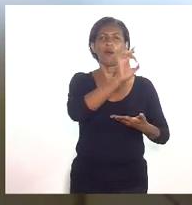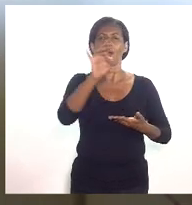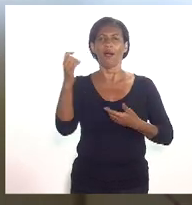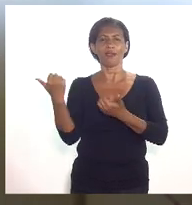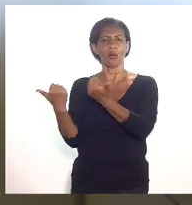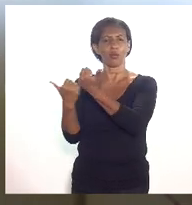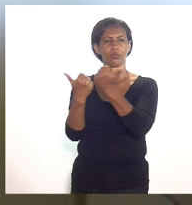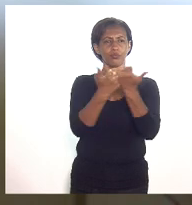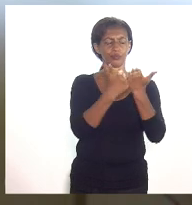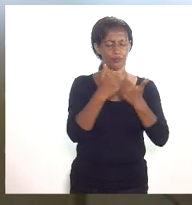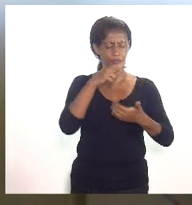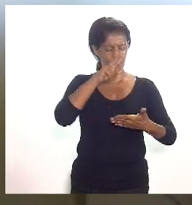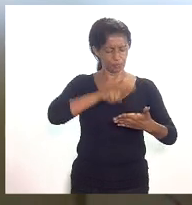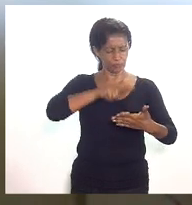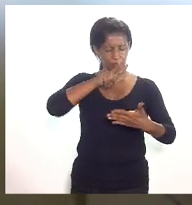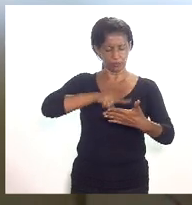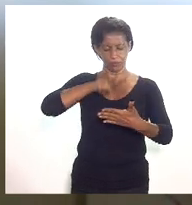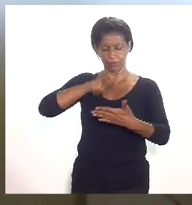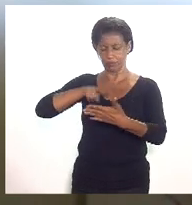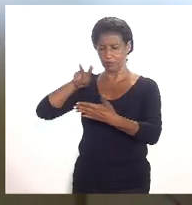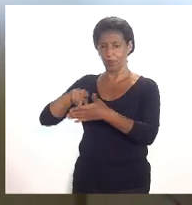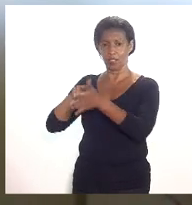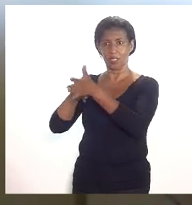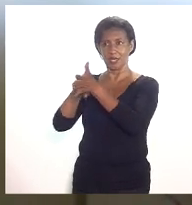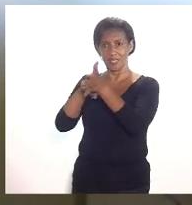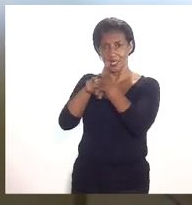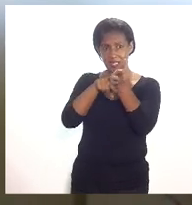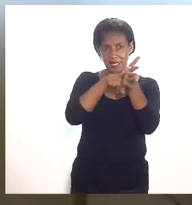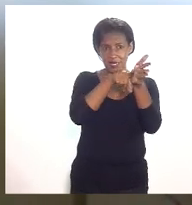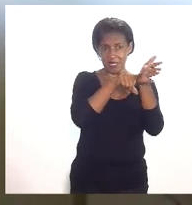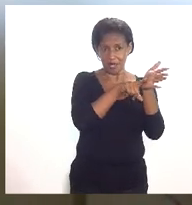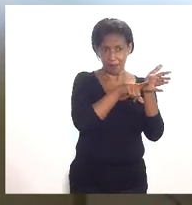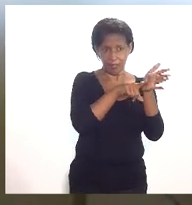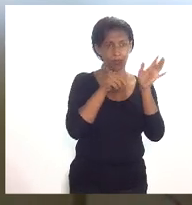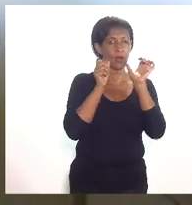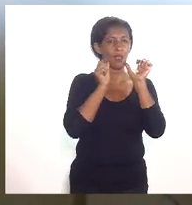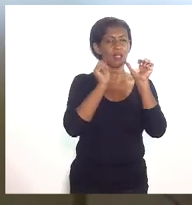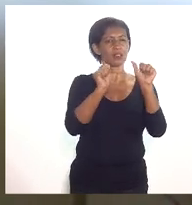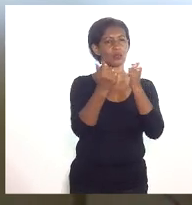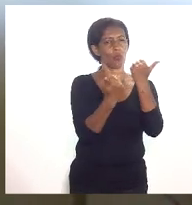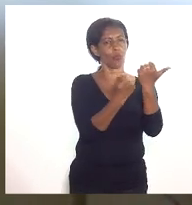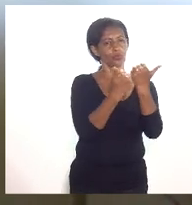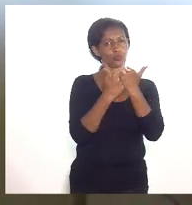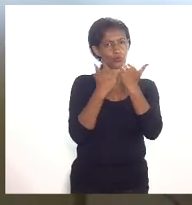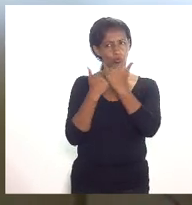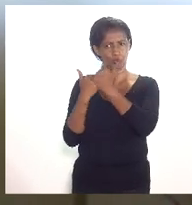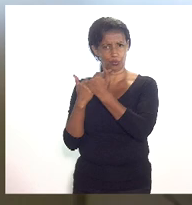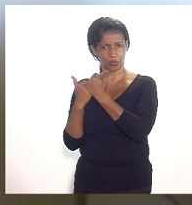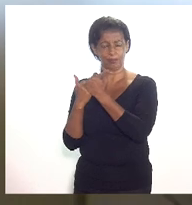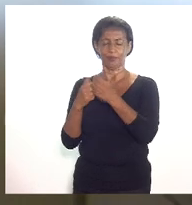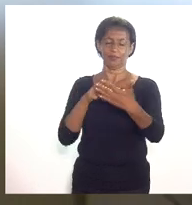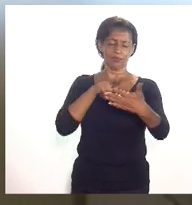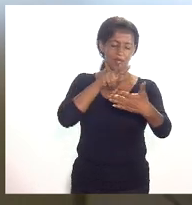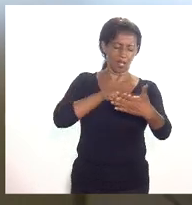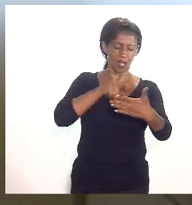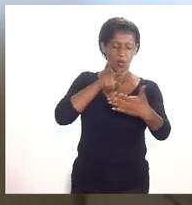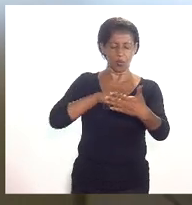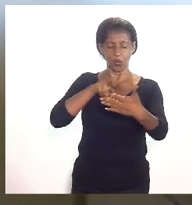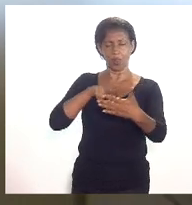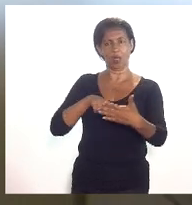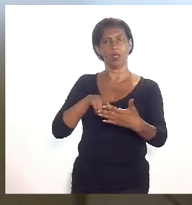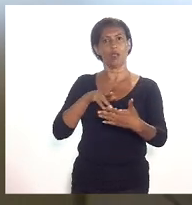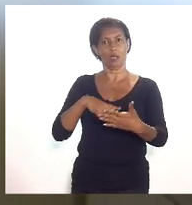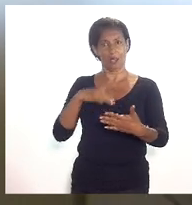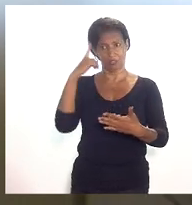não. Examino todas as emendas que a minha assessoria faz, acato ou não, e produzo outras. É uma mão de